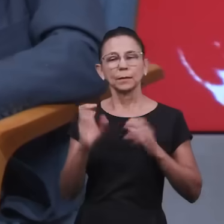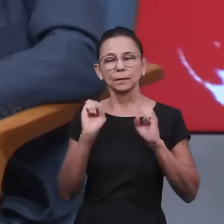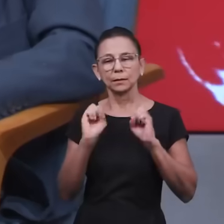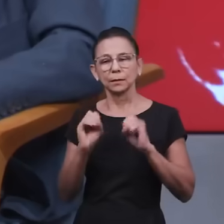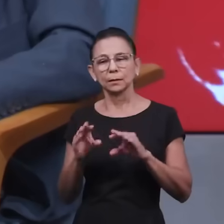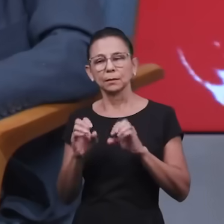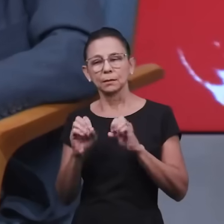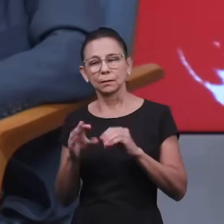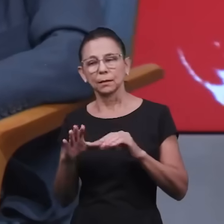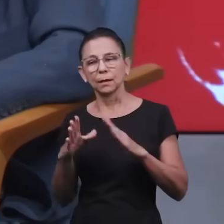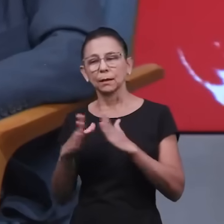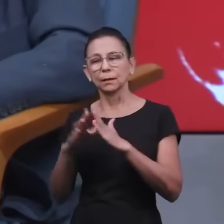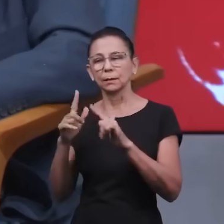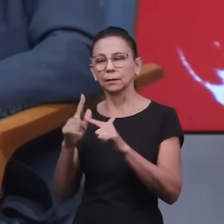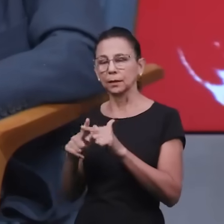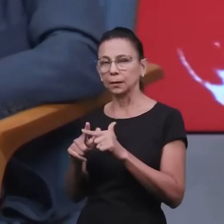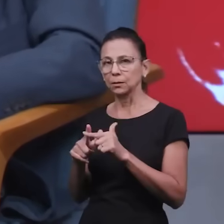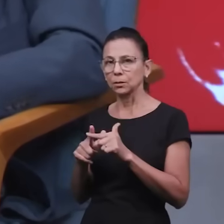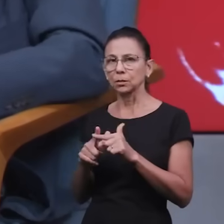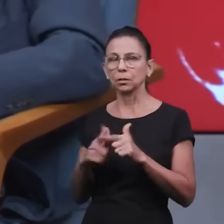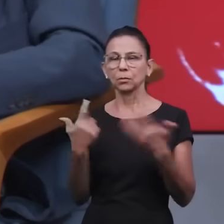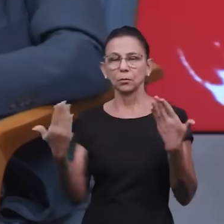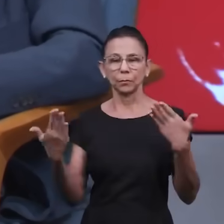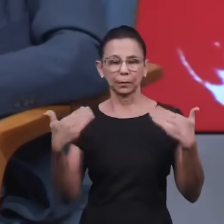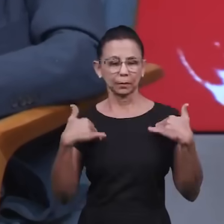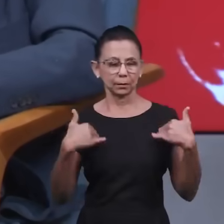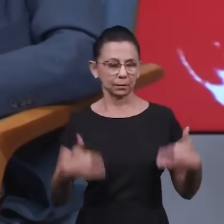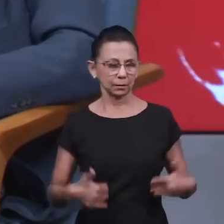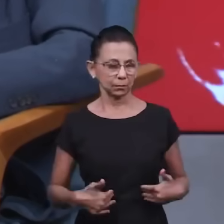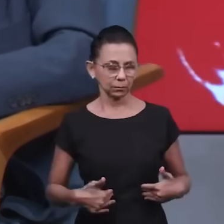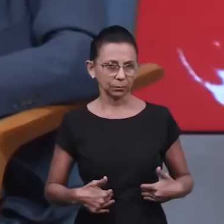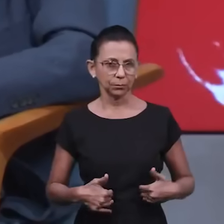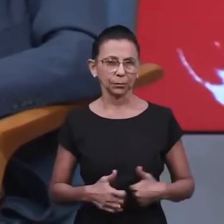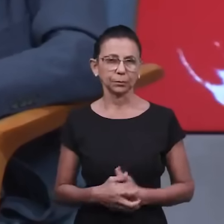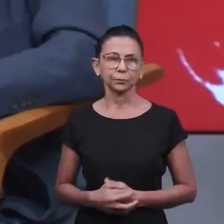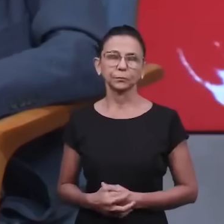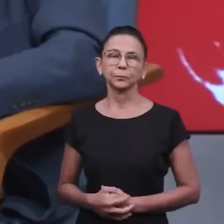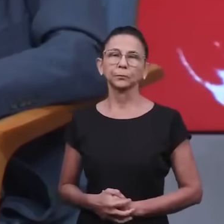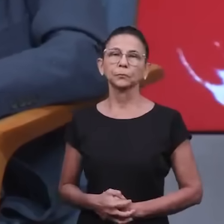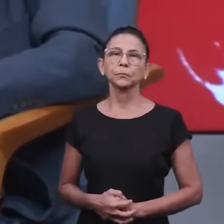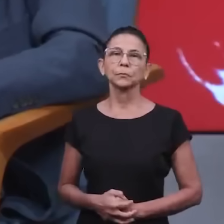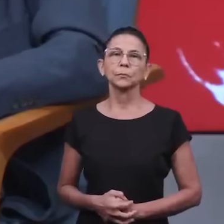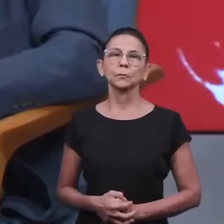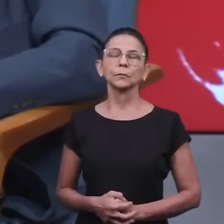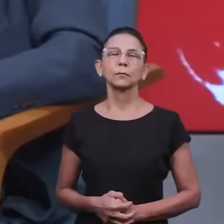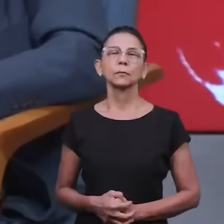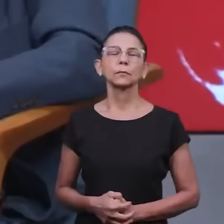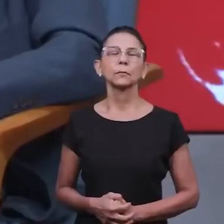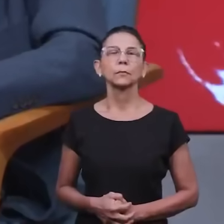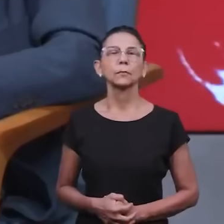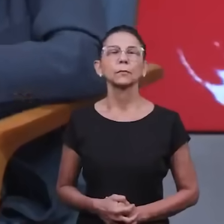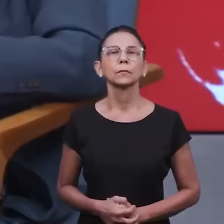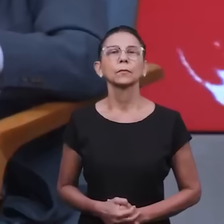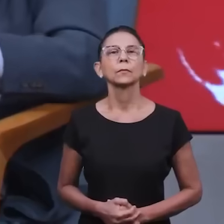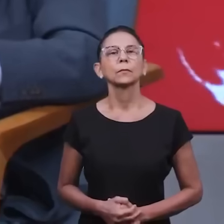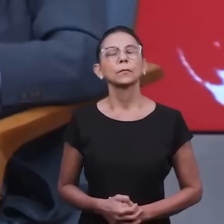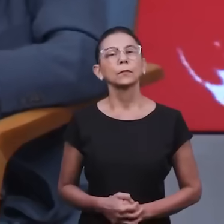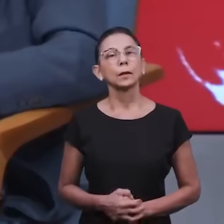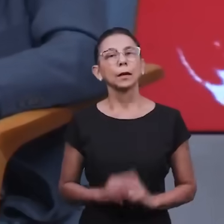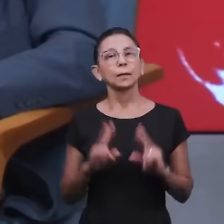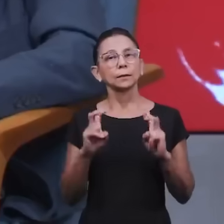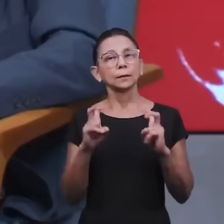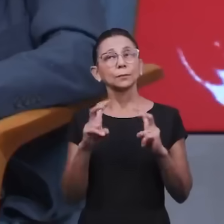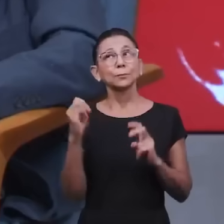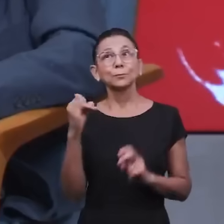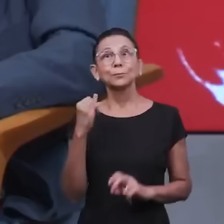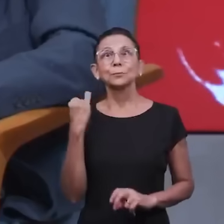funcionamento da igreja como corpo. Meus irmãos, é muito importante e esse